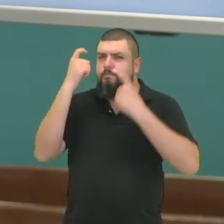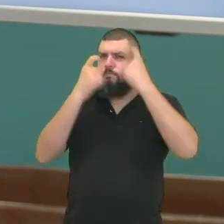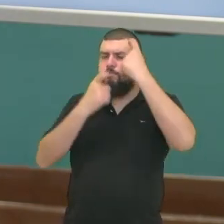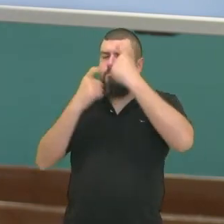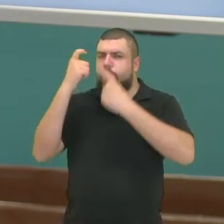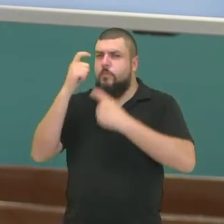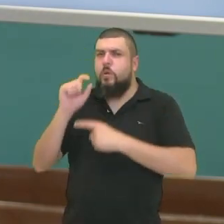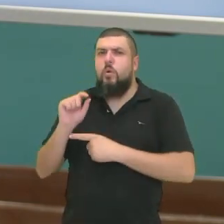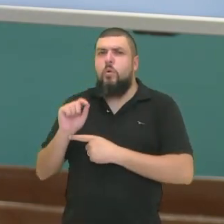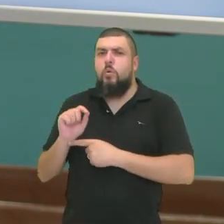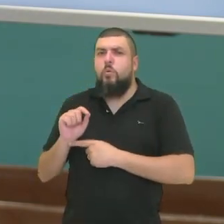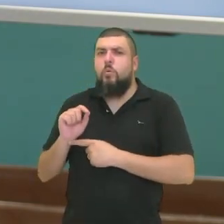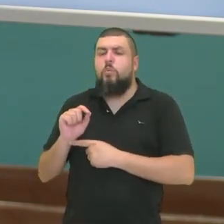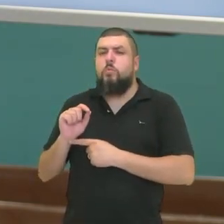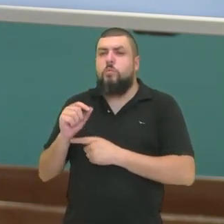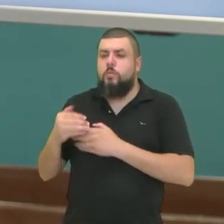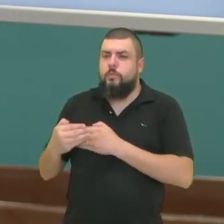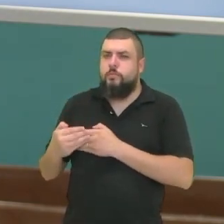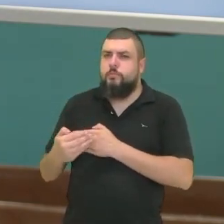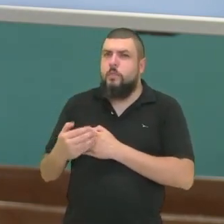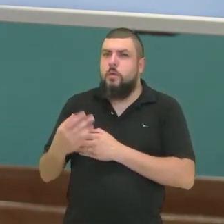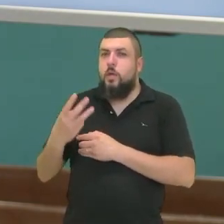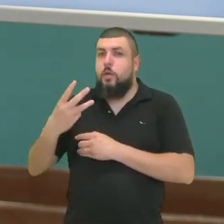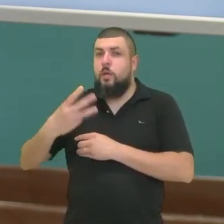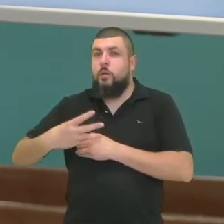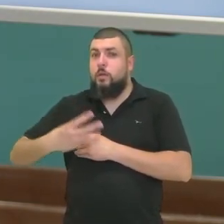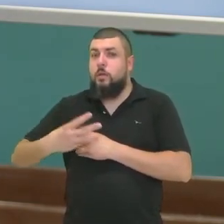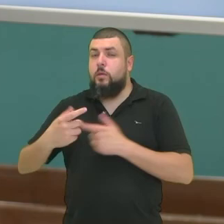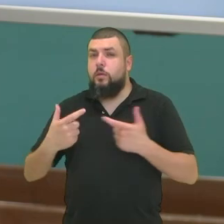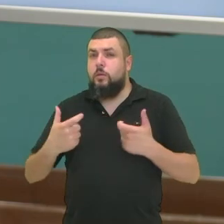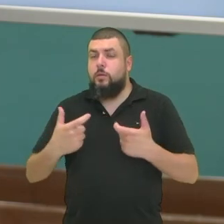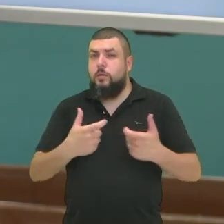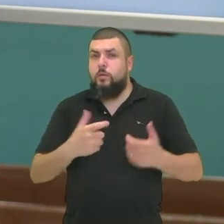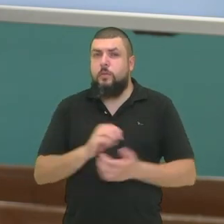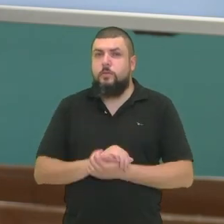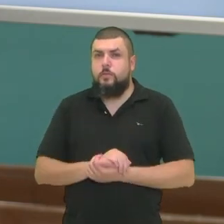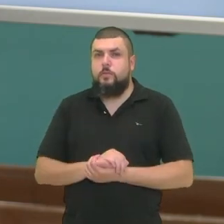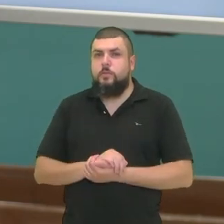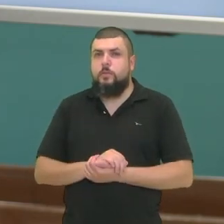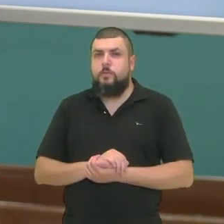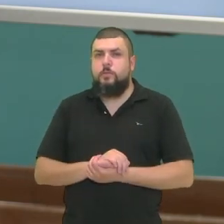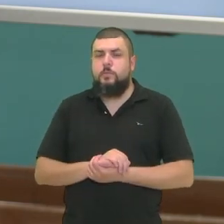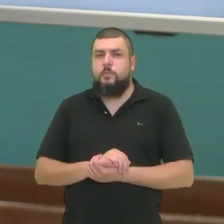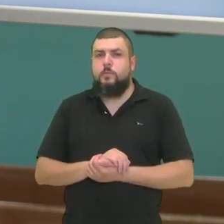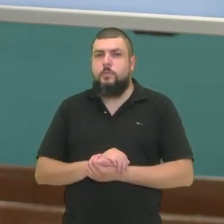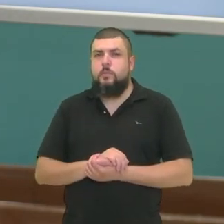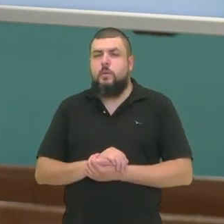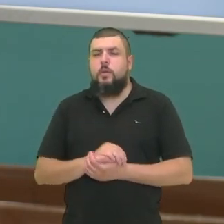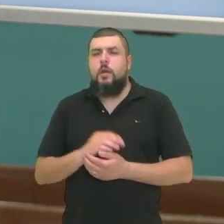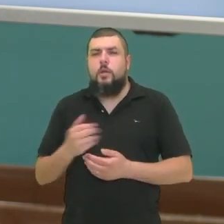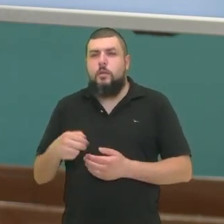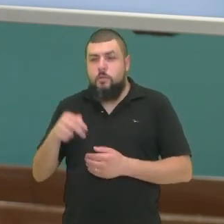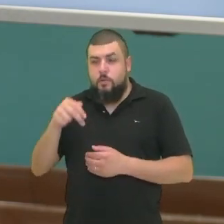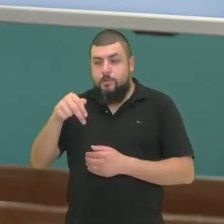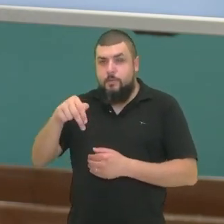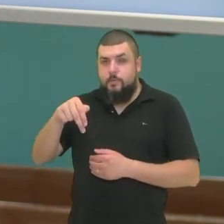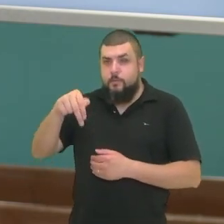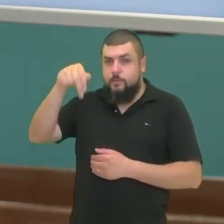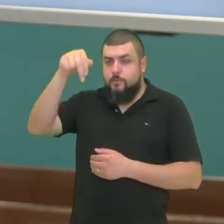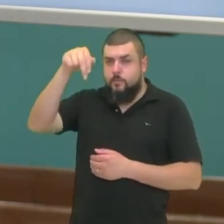uma terceira guerra mundial, na verdade. Atualmente ainda, chegando pelo norte, uma área